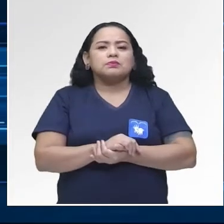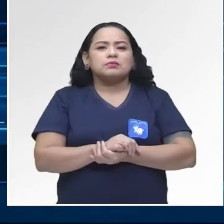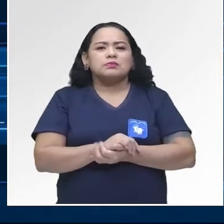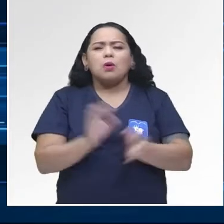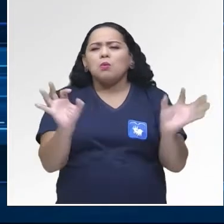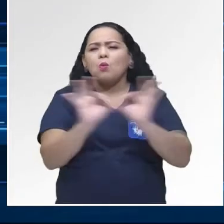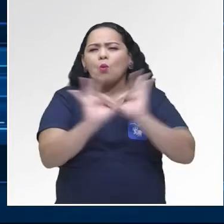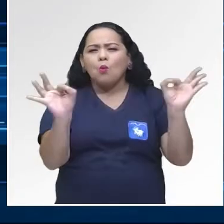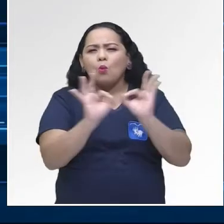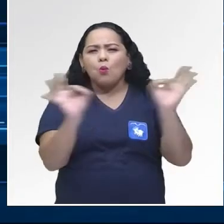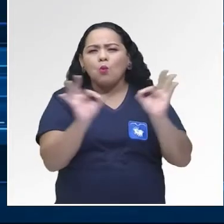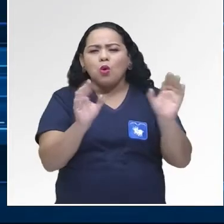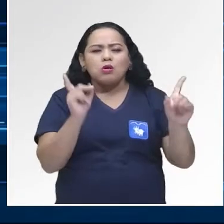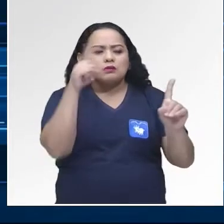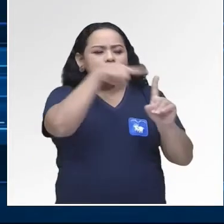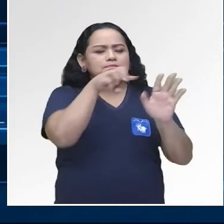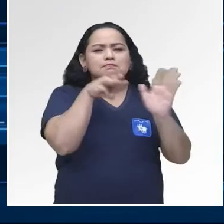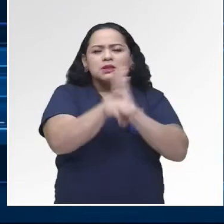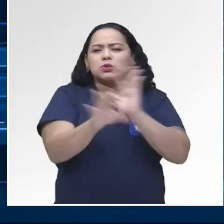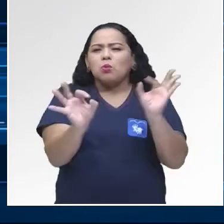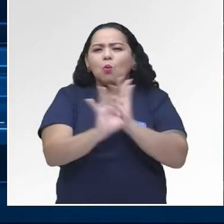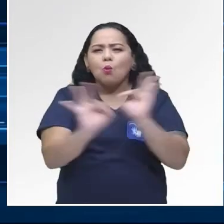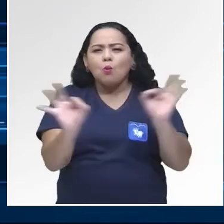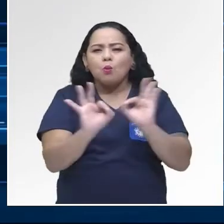de método.